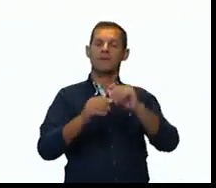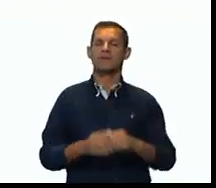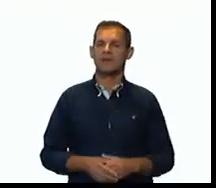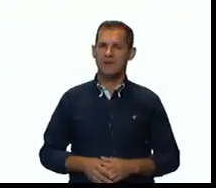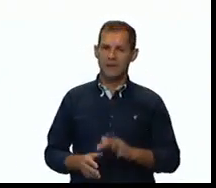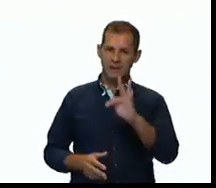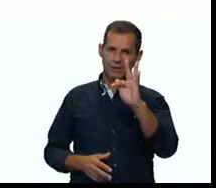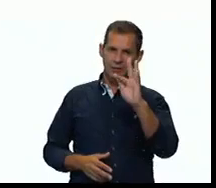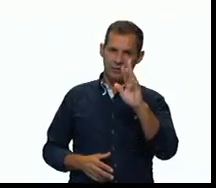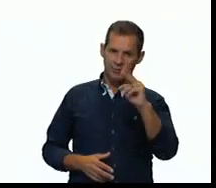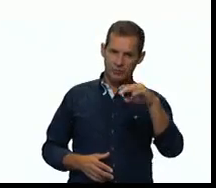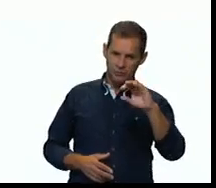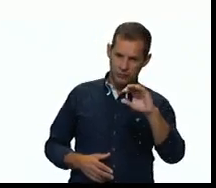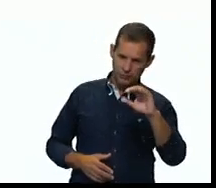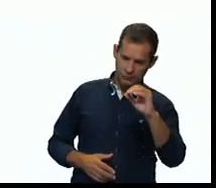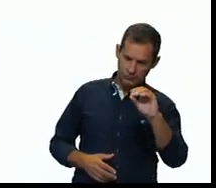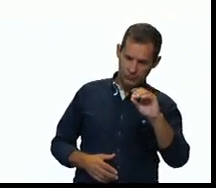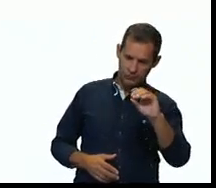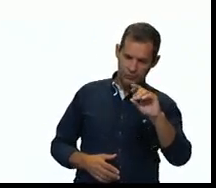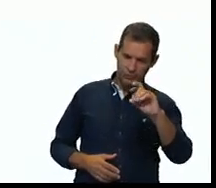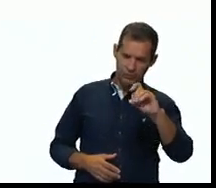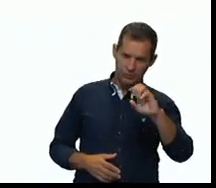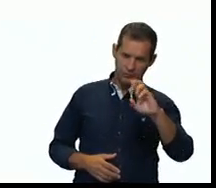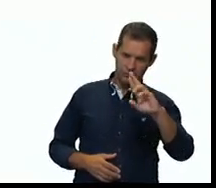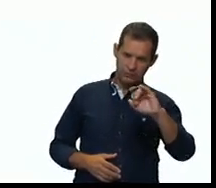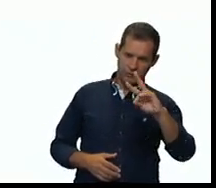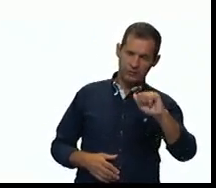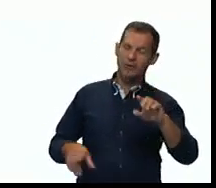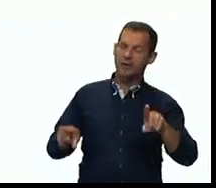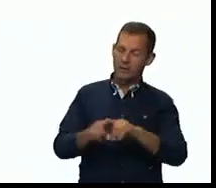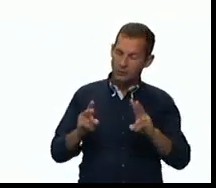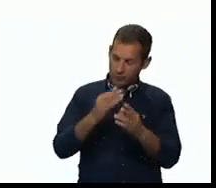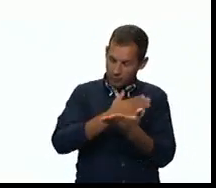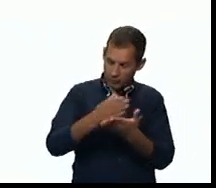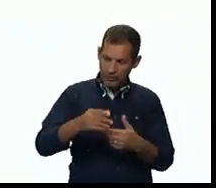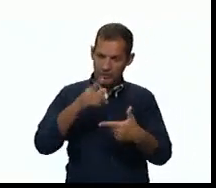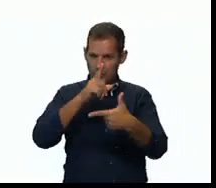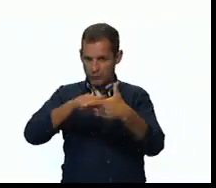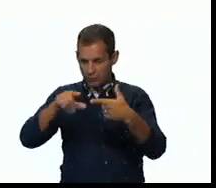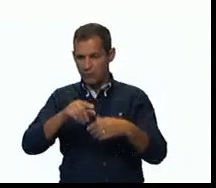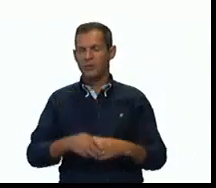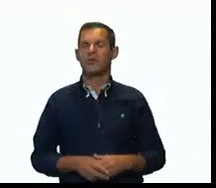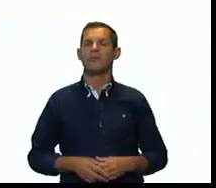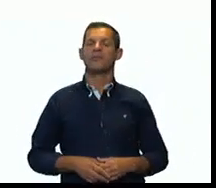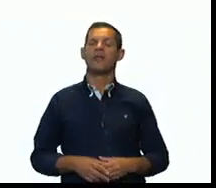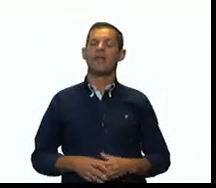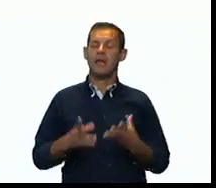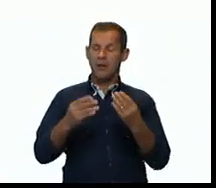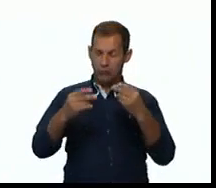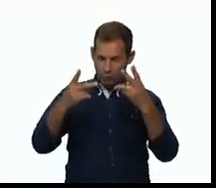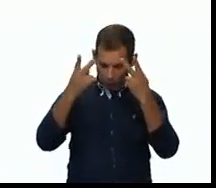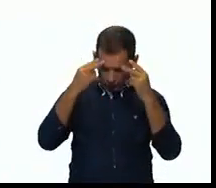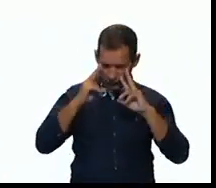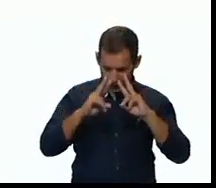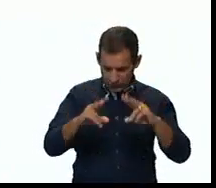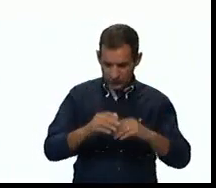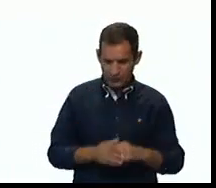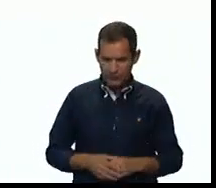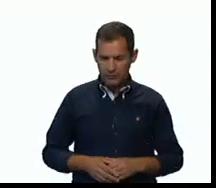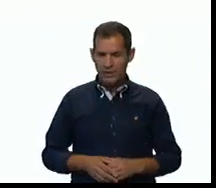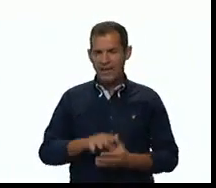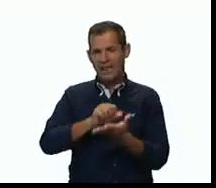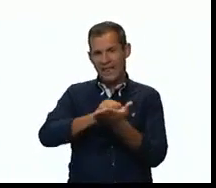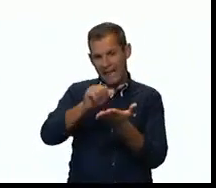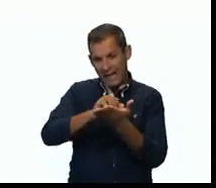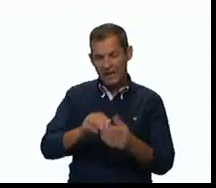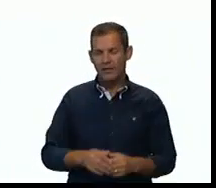a função derivada e um valor inicial. Aqui, nesse tipo de problema, é muito comum você ver